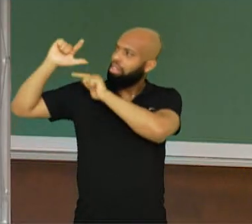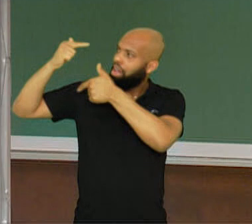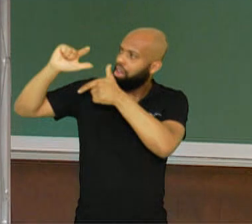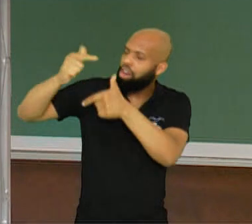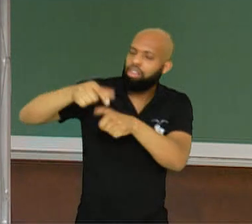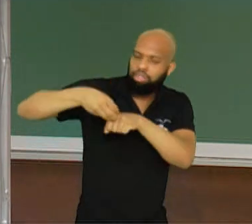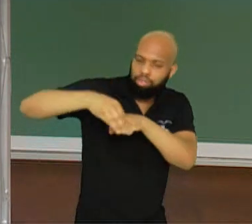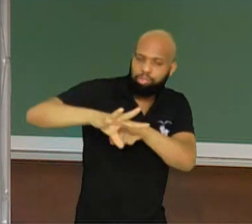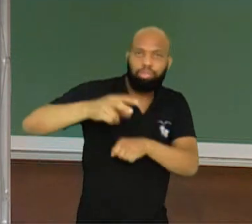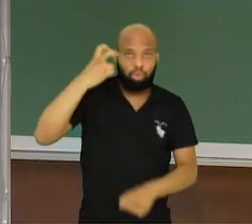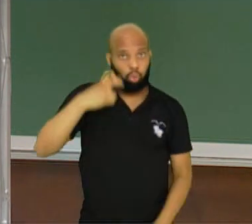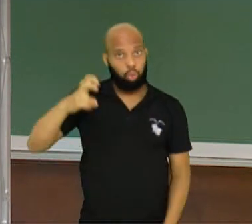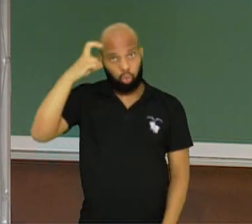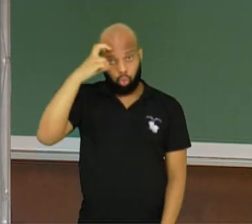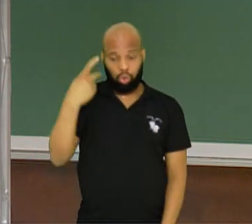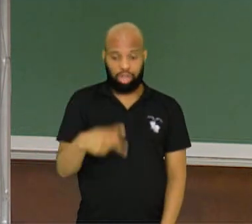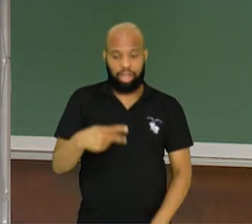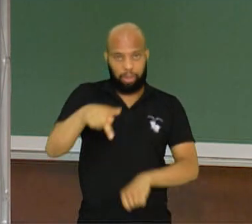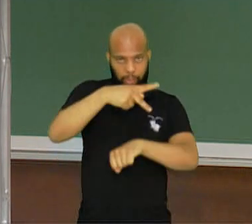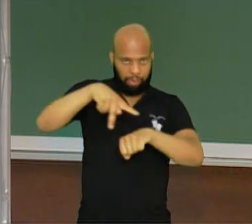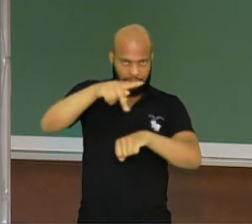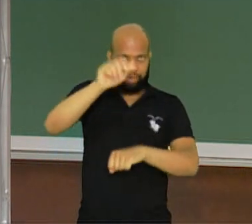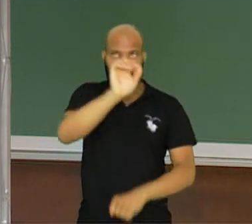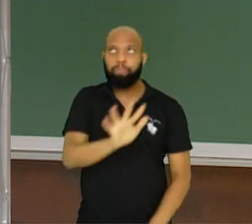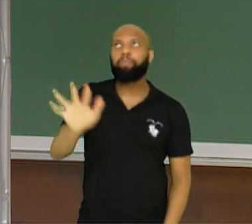tradições culturais do nosso país.